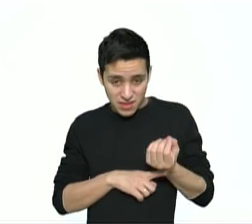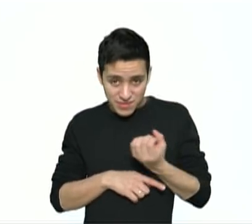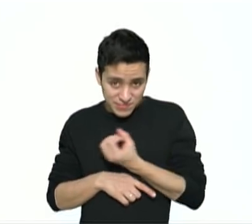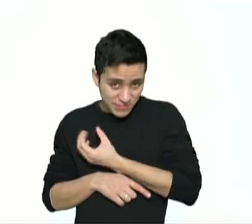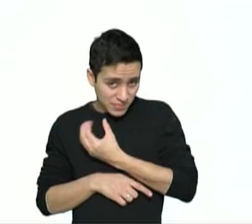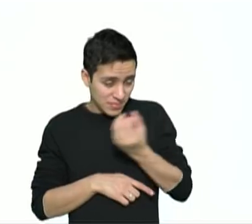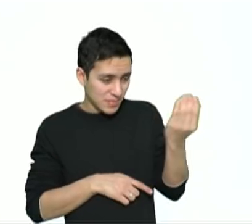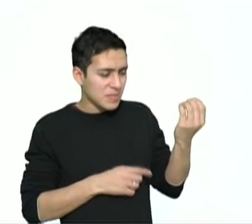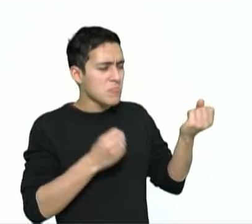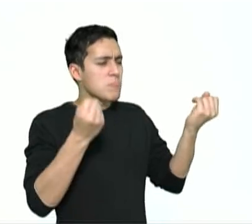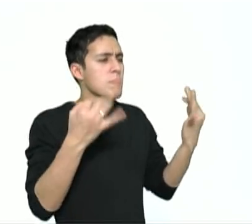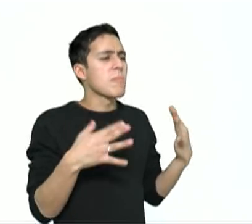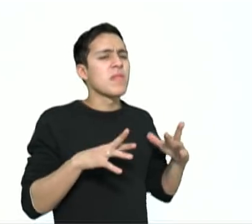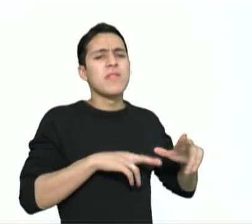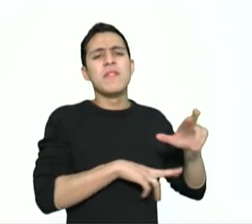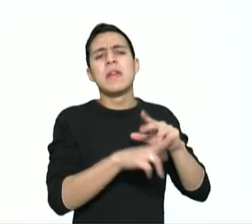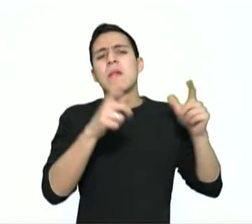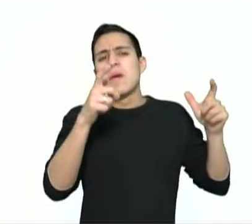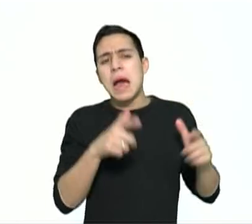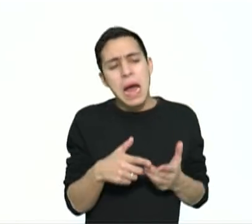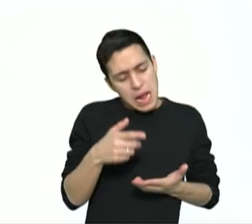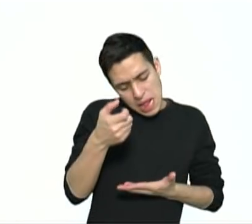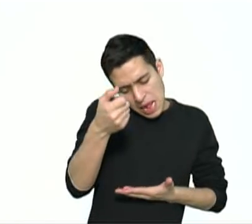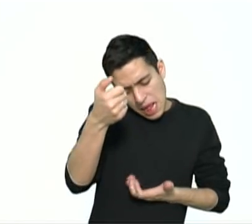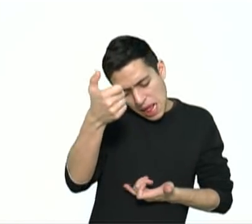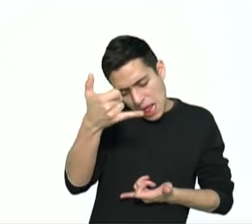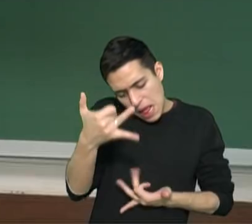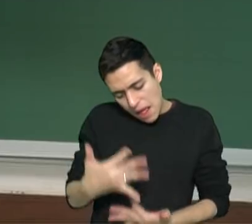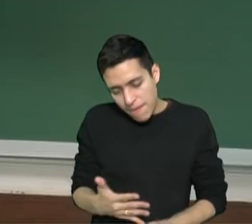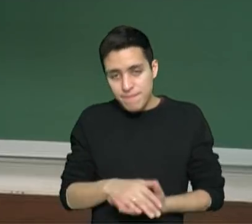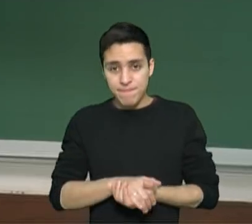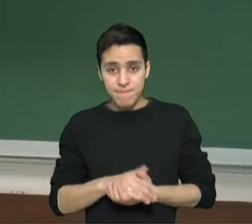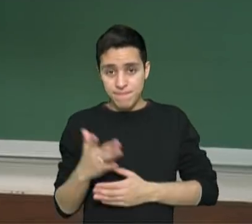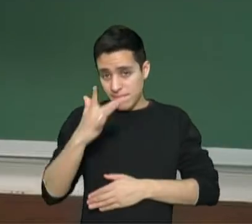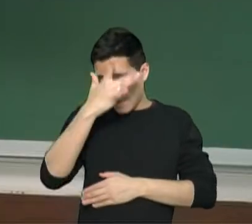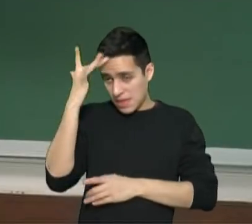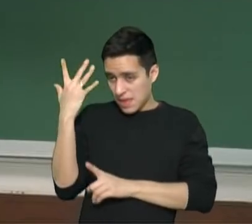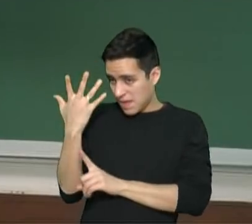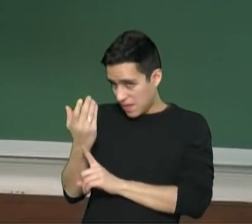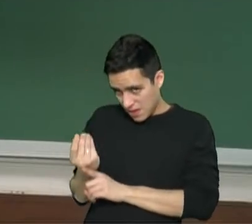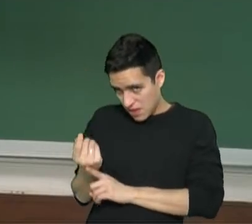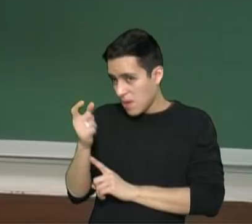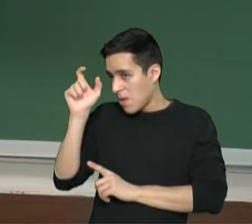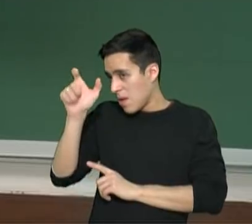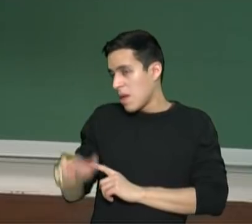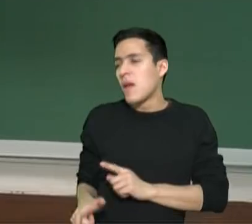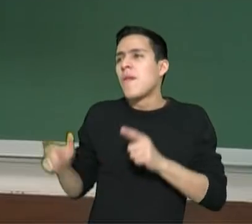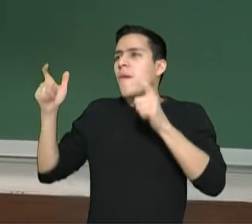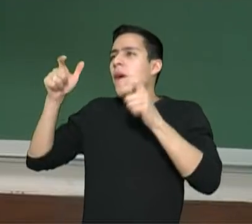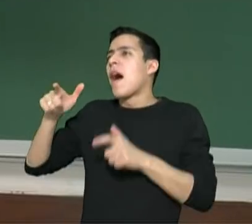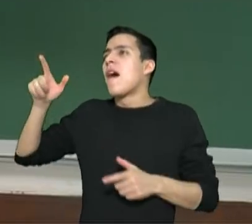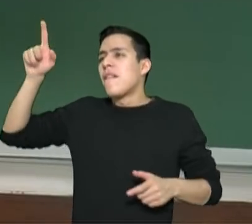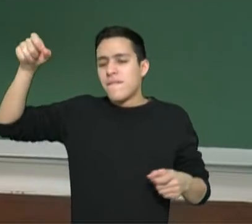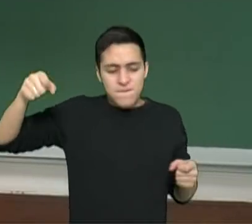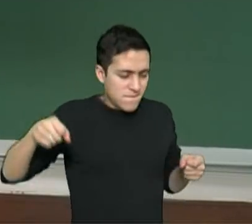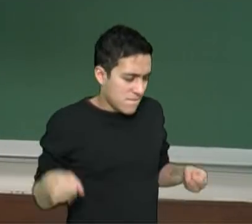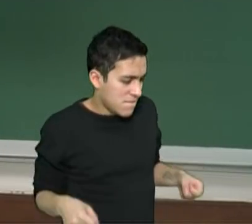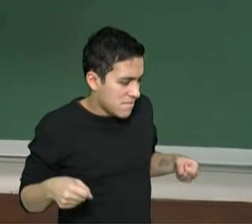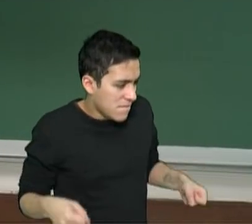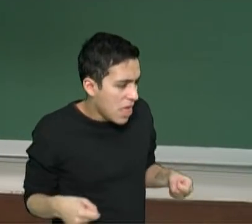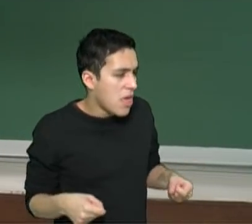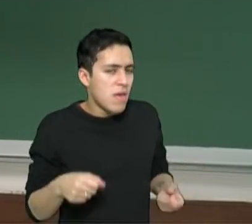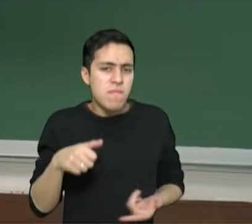retratar diferentes lugares e culturas, né? Então, o artista viajante, ele saía do seu local com a sua mala cheia, né,